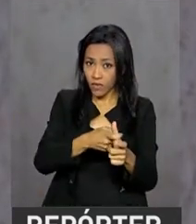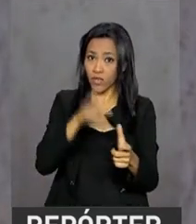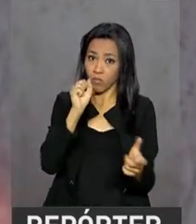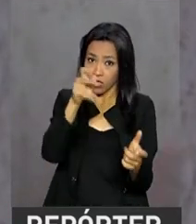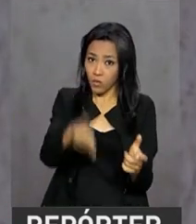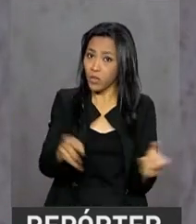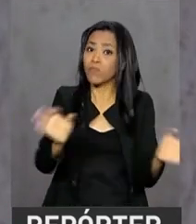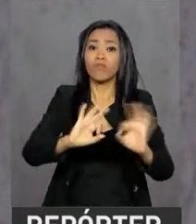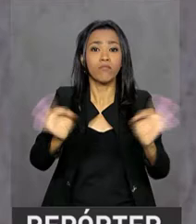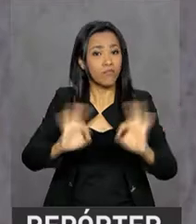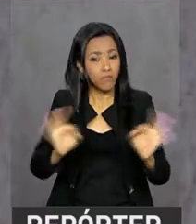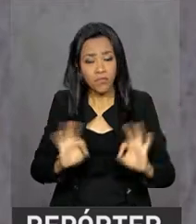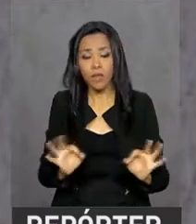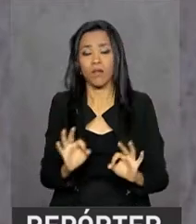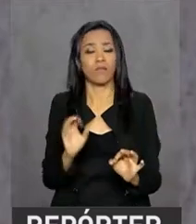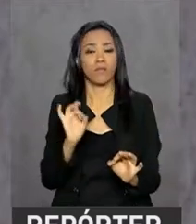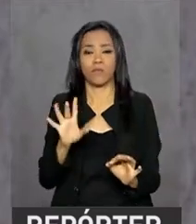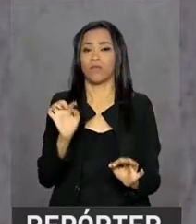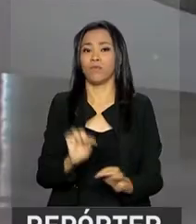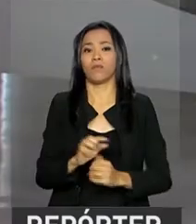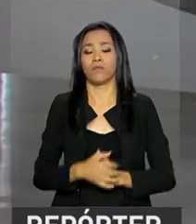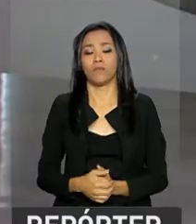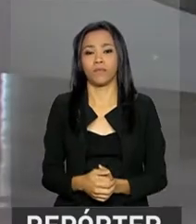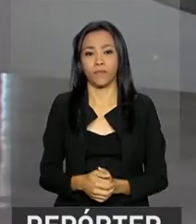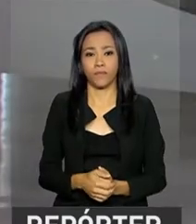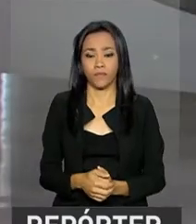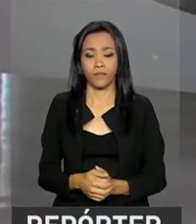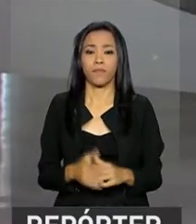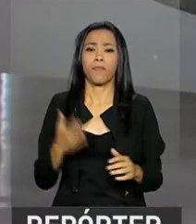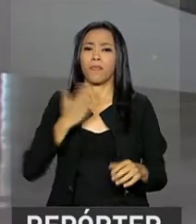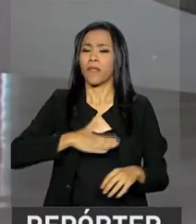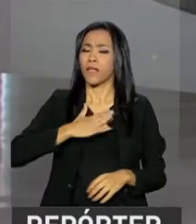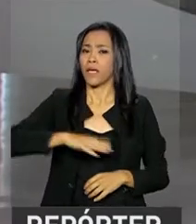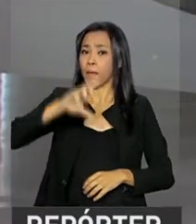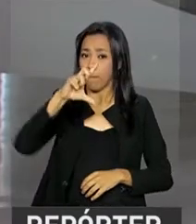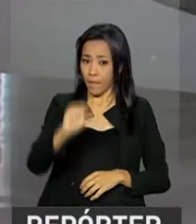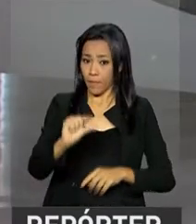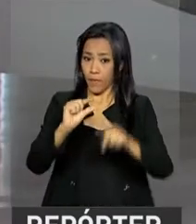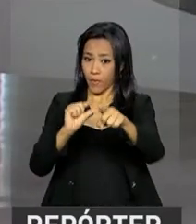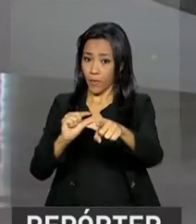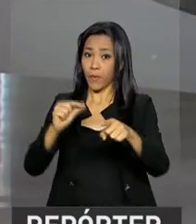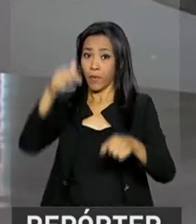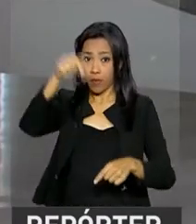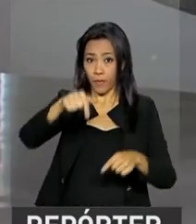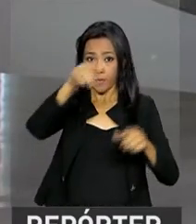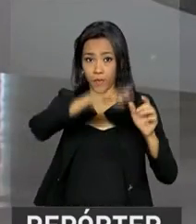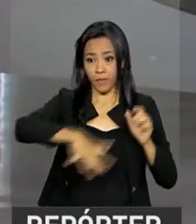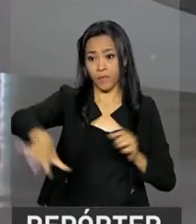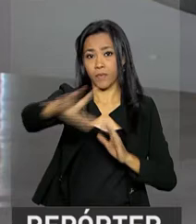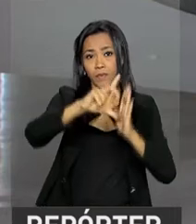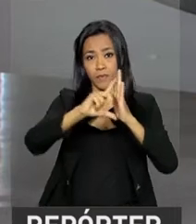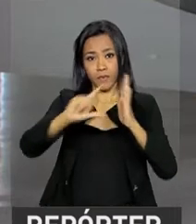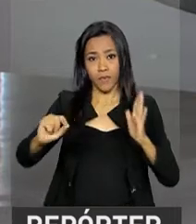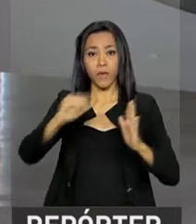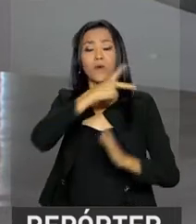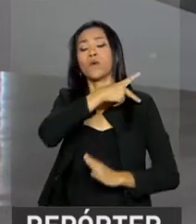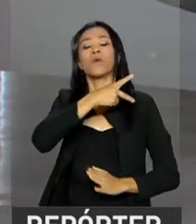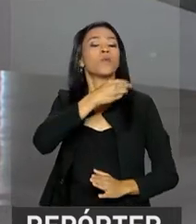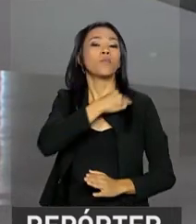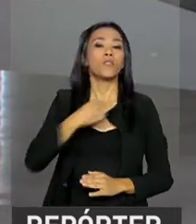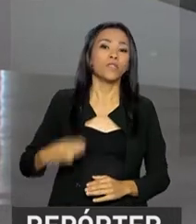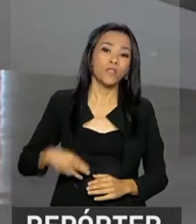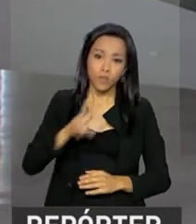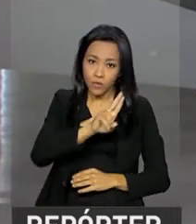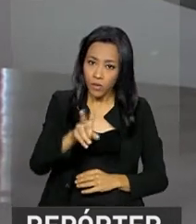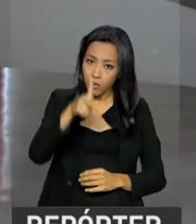mais forte do que nós estamos propondo e daqui a pouquinho aqui no palácio do planalto o ministro-chefe da casa civil eliseu